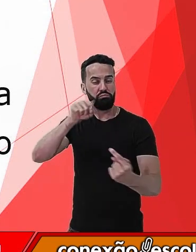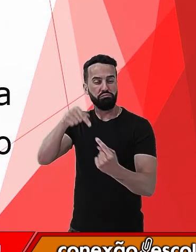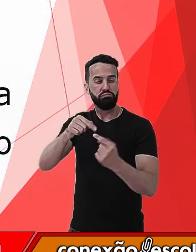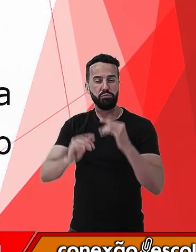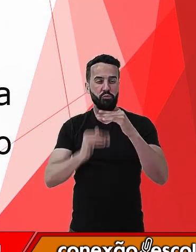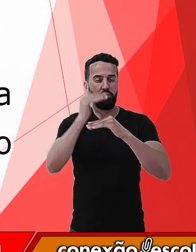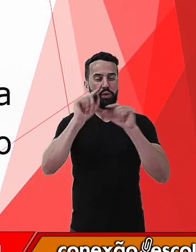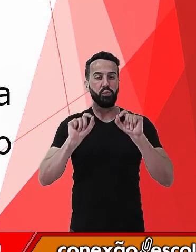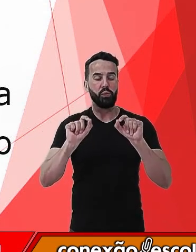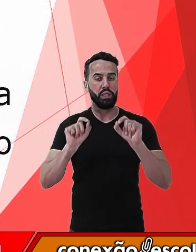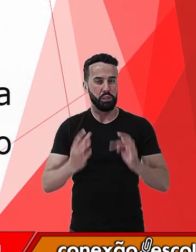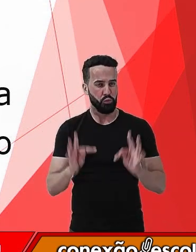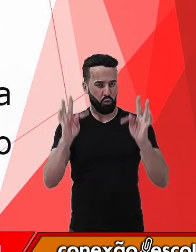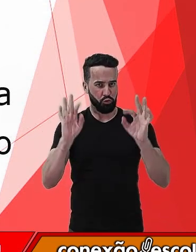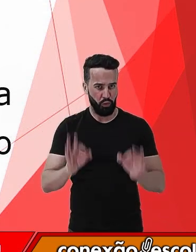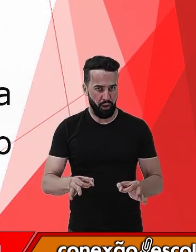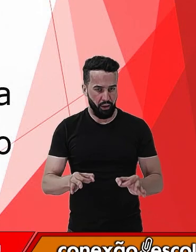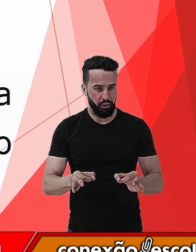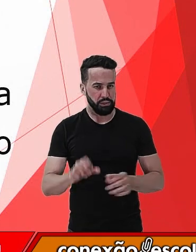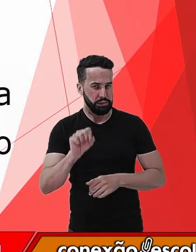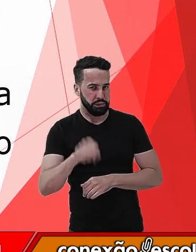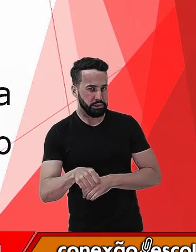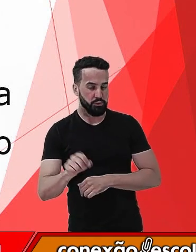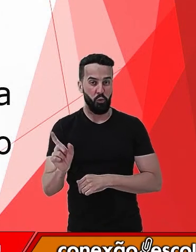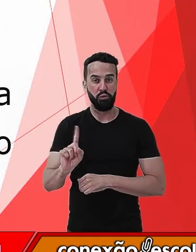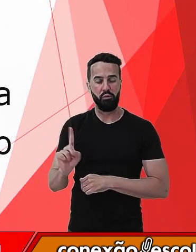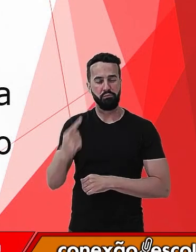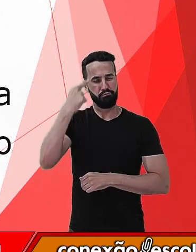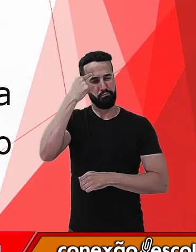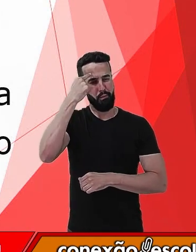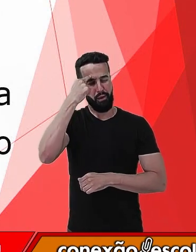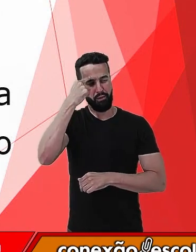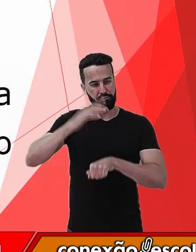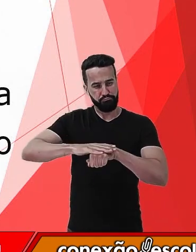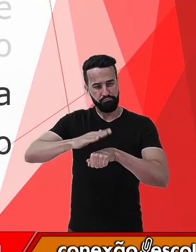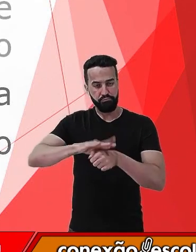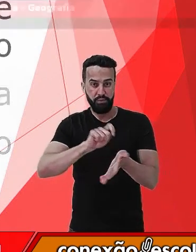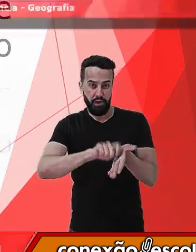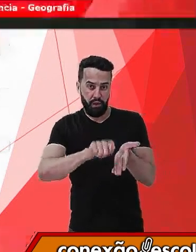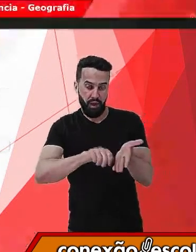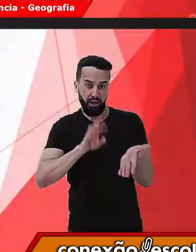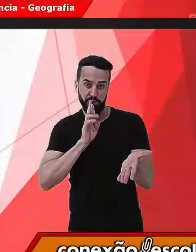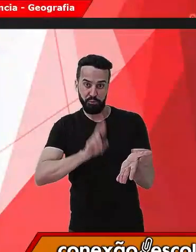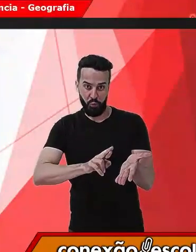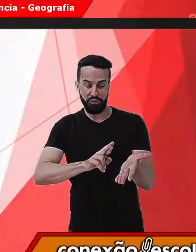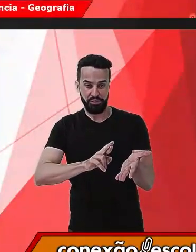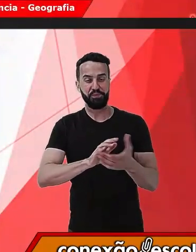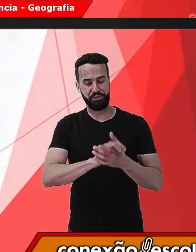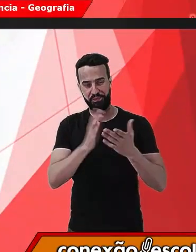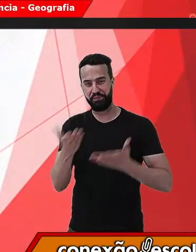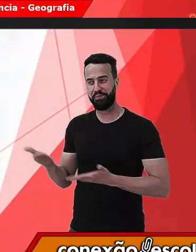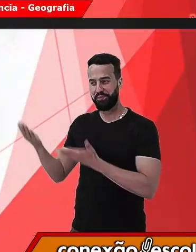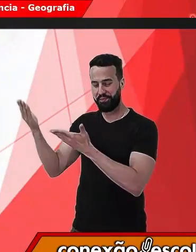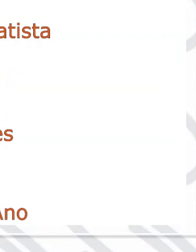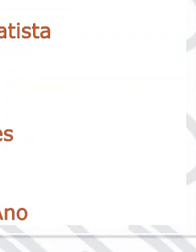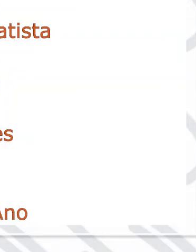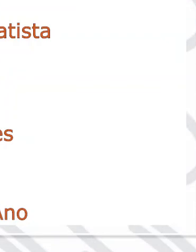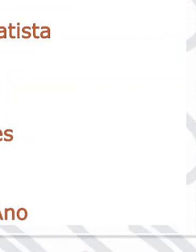América do Sul. Em 2008, a China passou a ser o principal parceiro econômico brasileiro. Isso